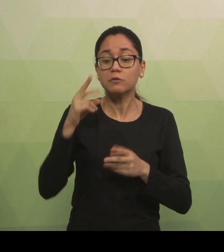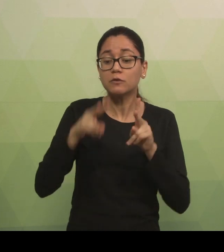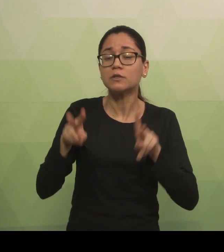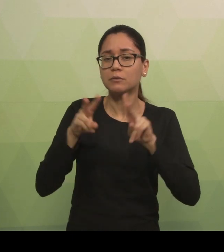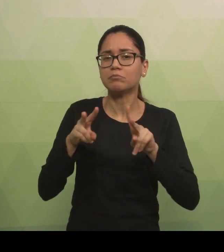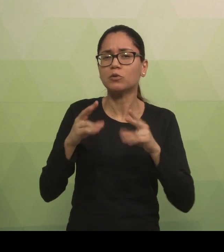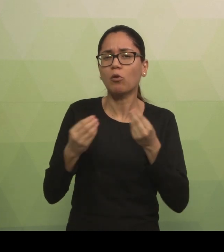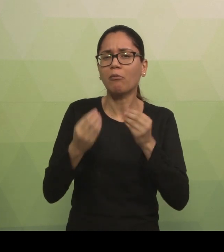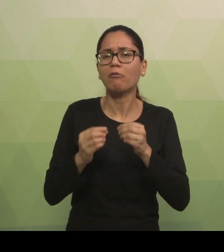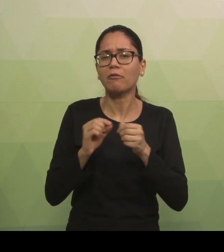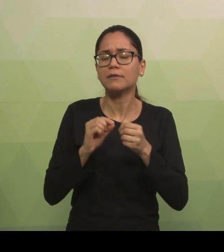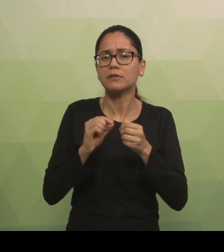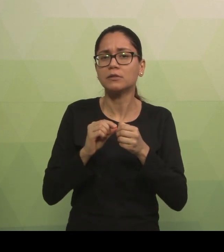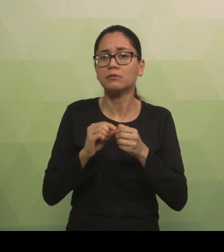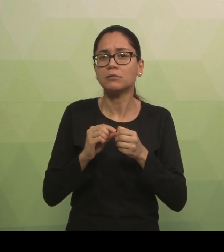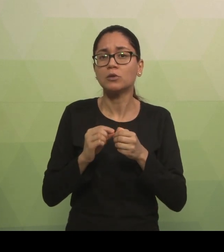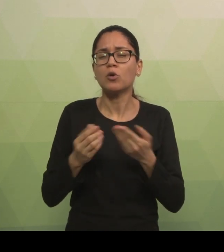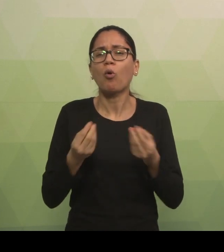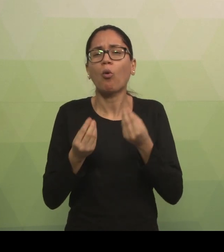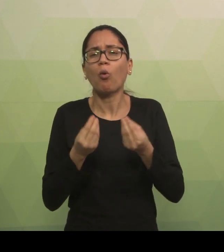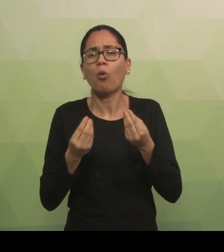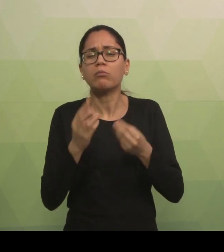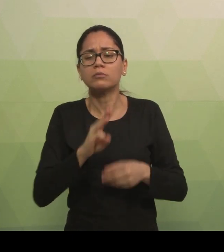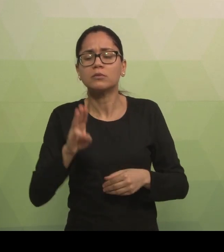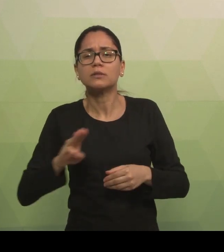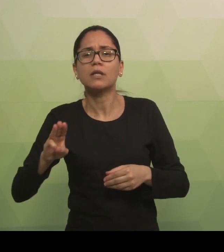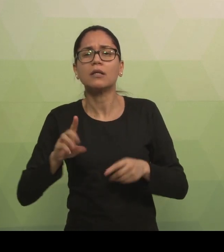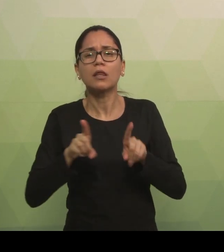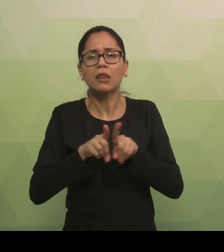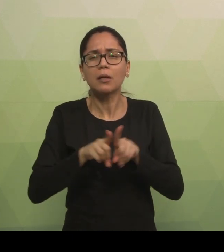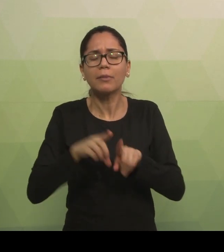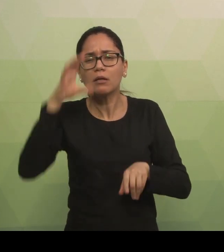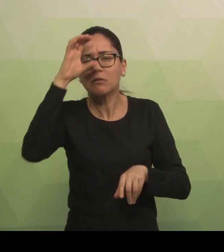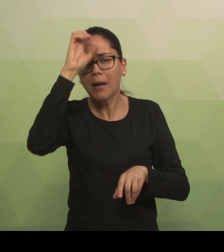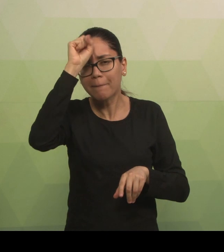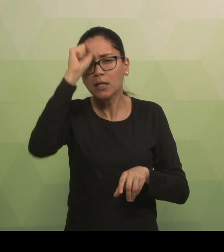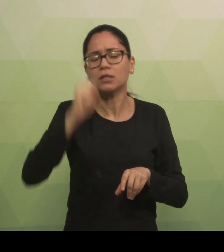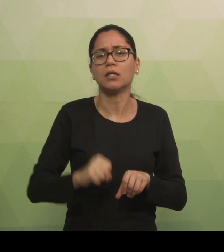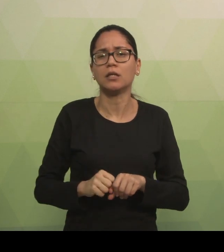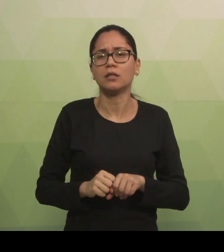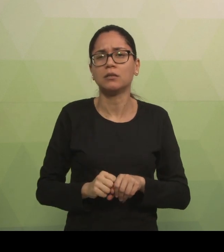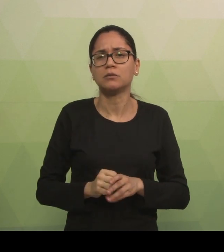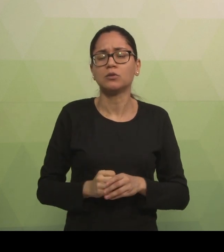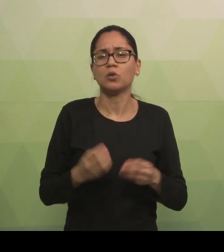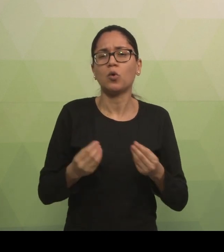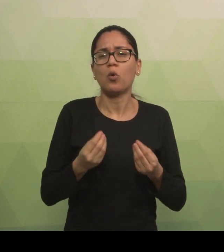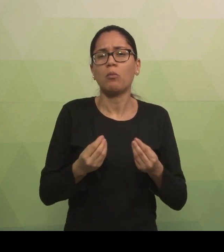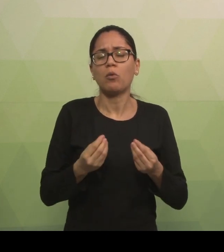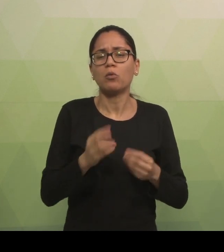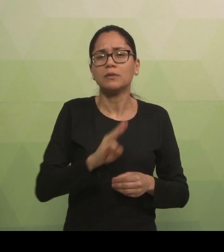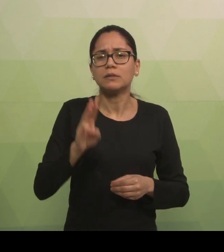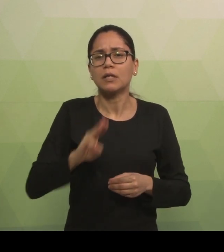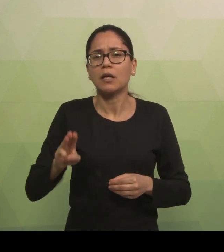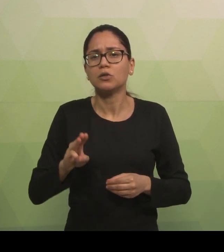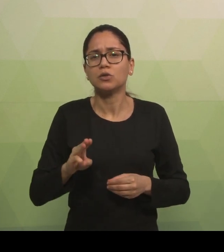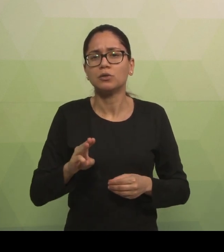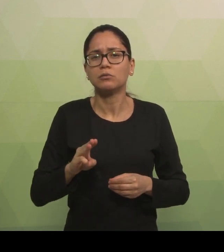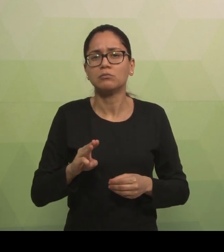a seguir. Entenderemos também como um site é disponibilizado na internet através dos serviços de